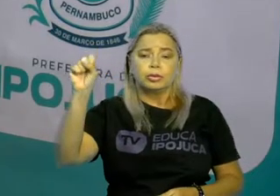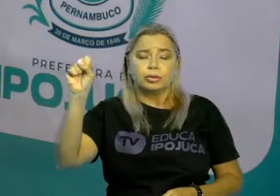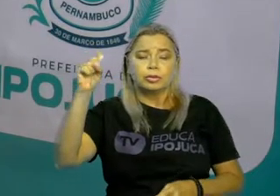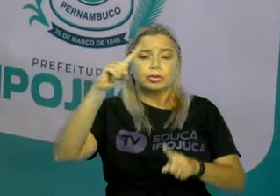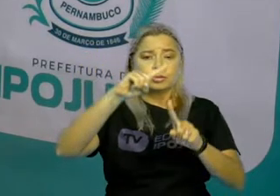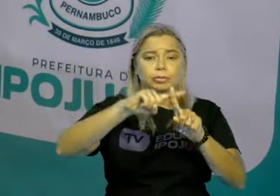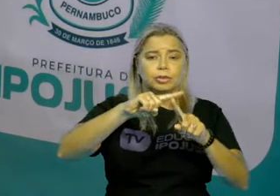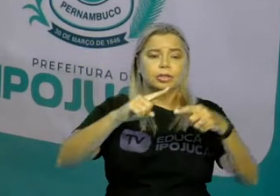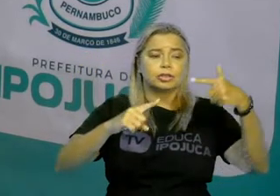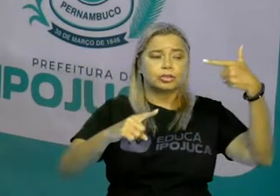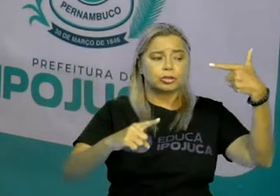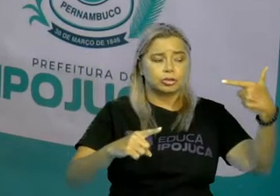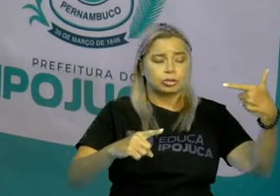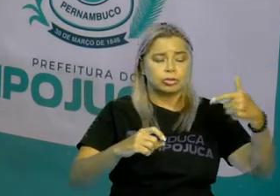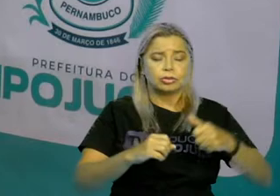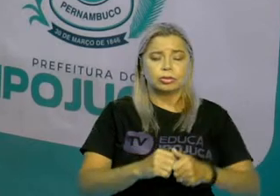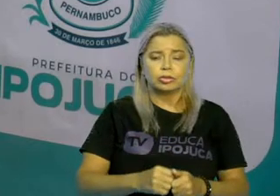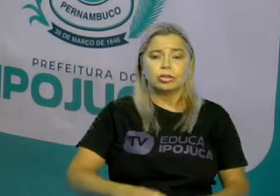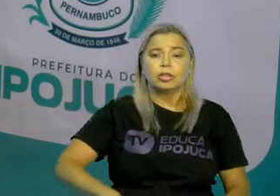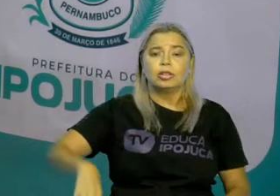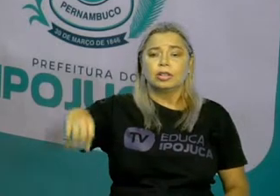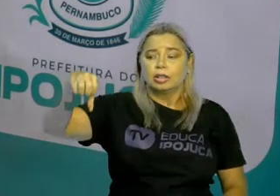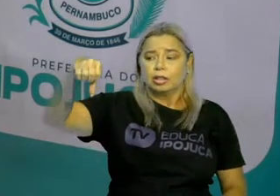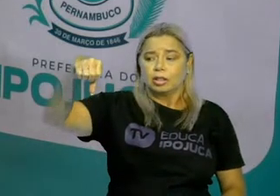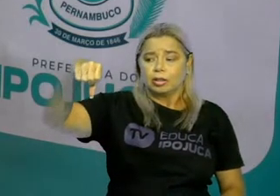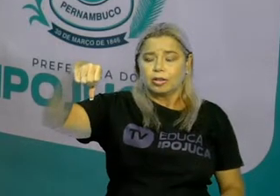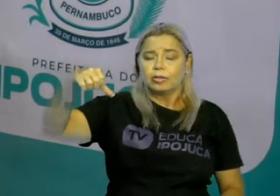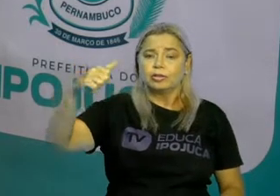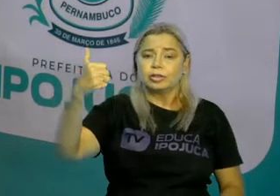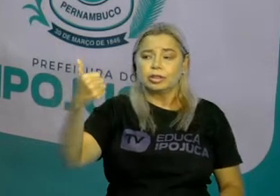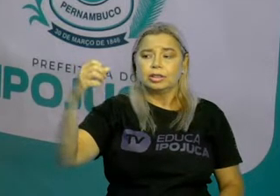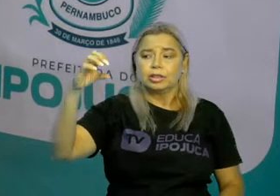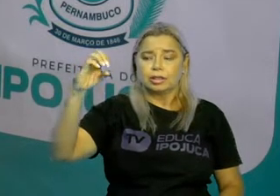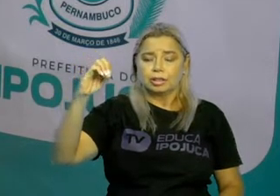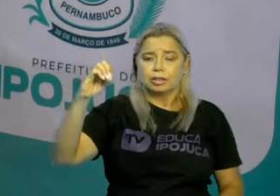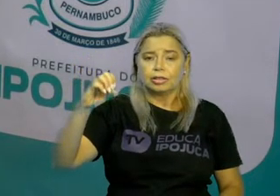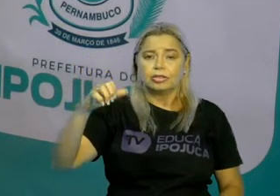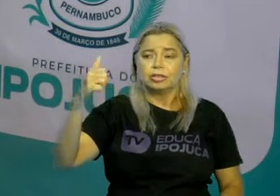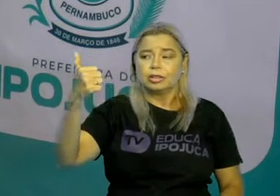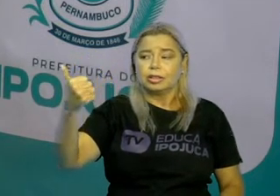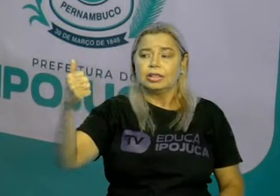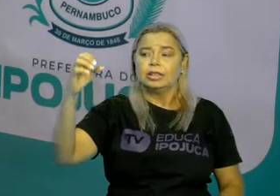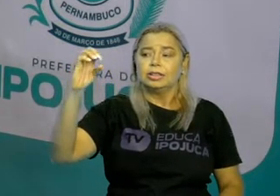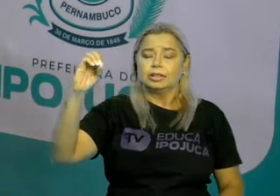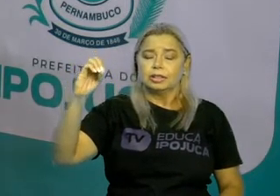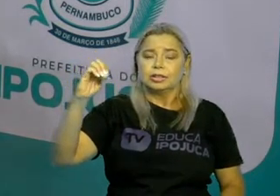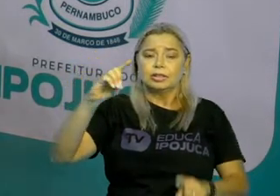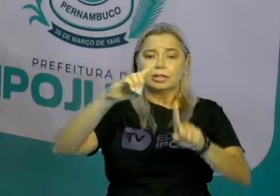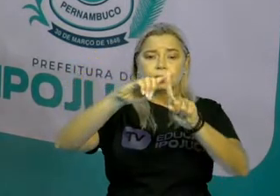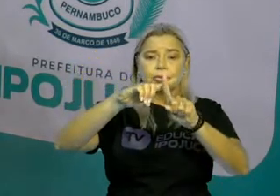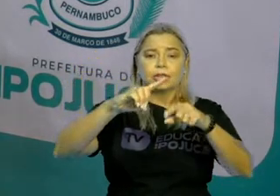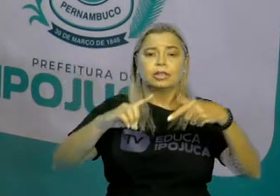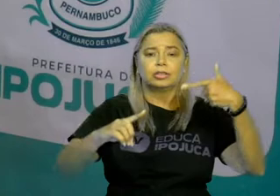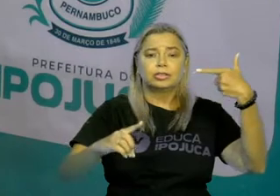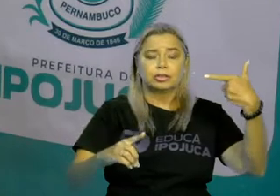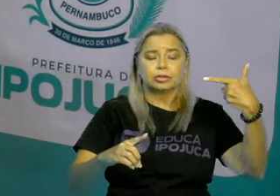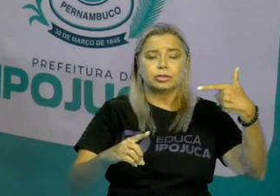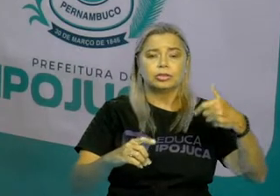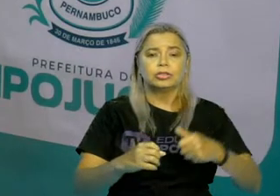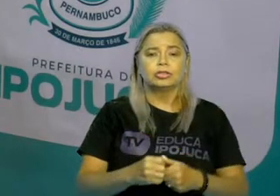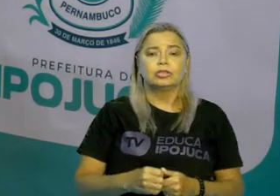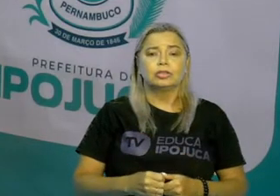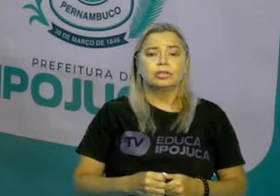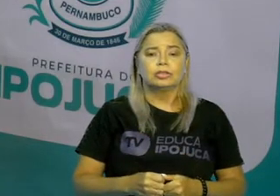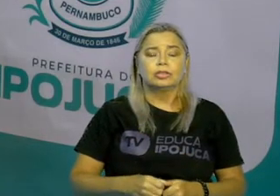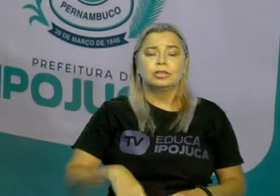2, 9, 10. Portanto, já chegamos em 10. 10 com mais 2,